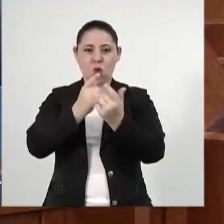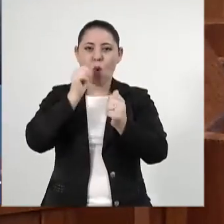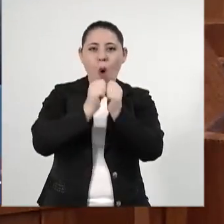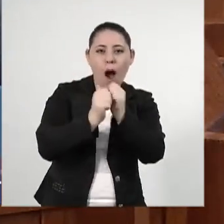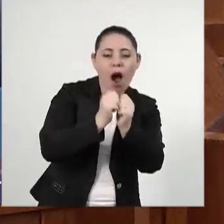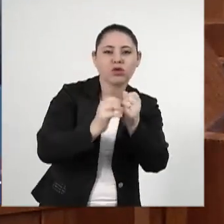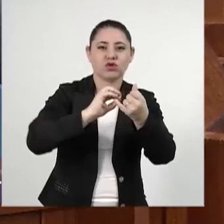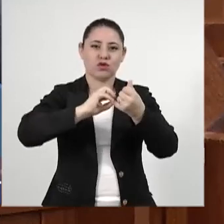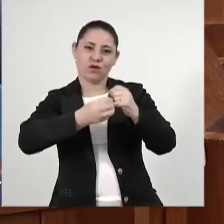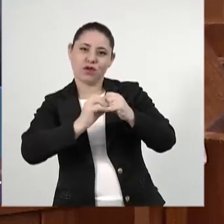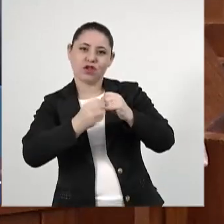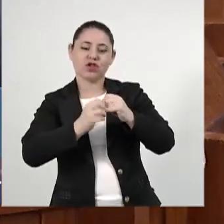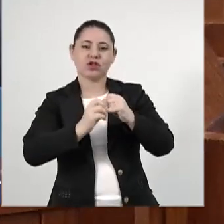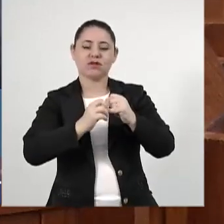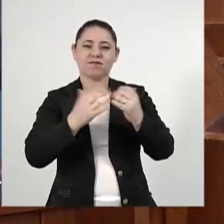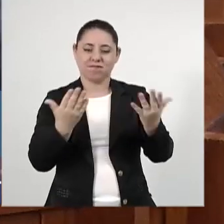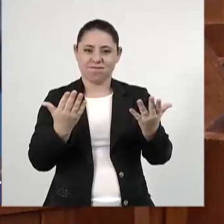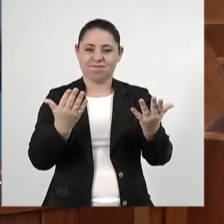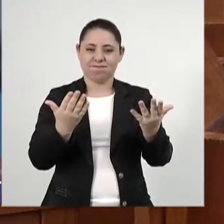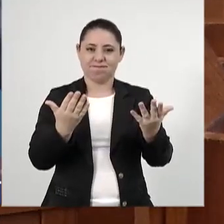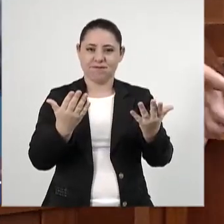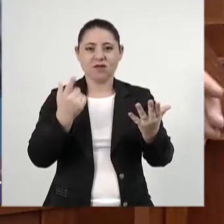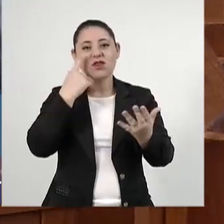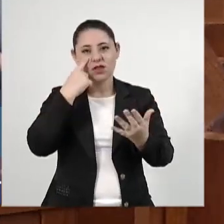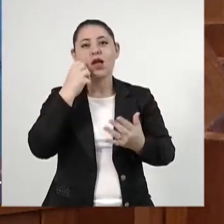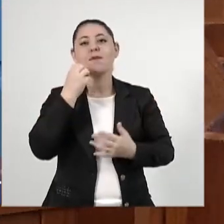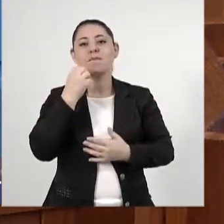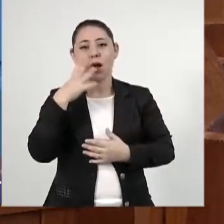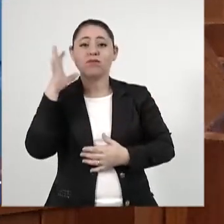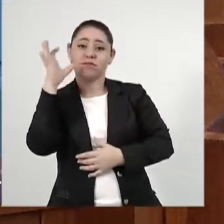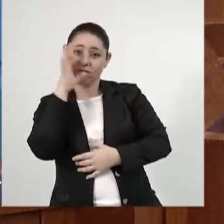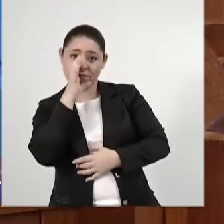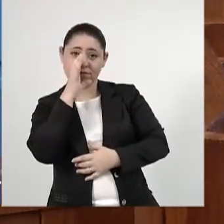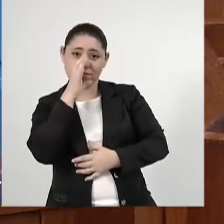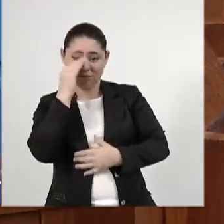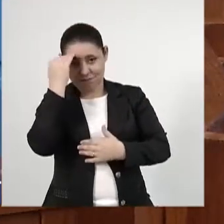feijão plantado aqui, porque aí ia ser muito bom para mim assistir. Muito obrigado, senhor presidente.